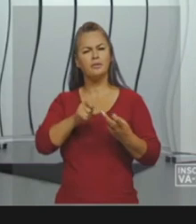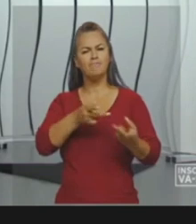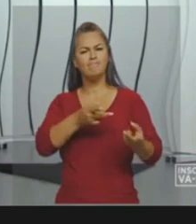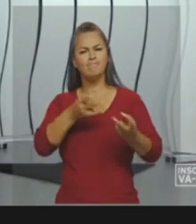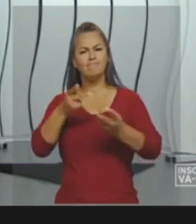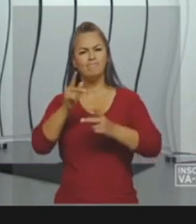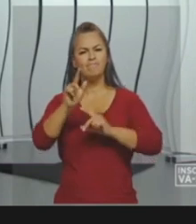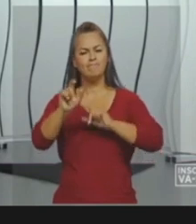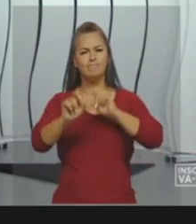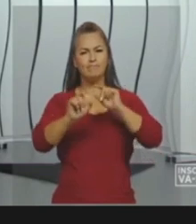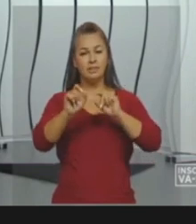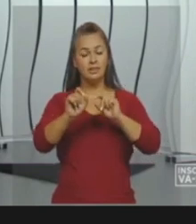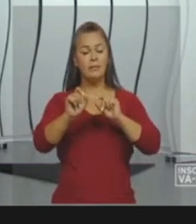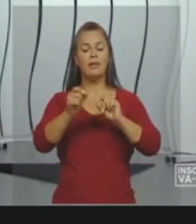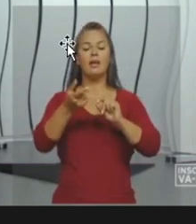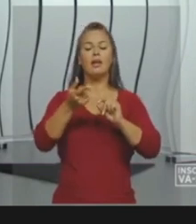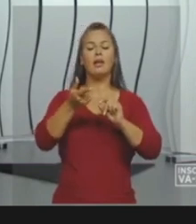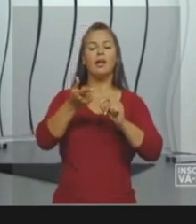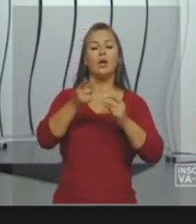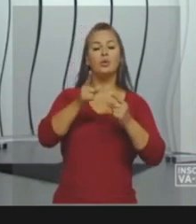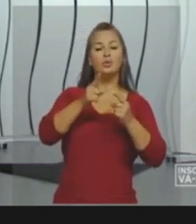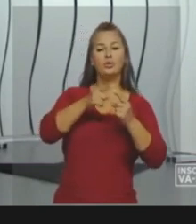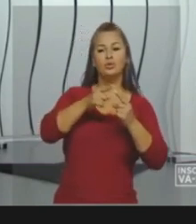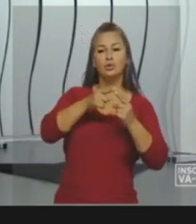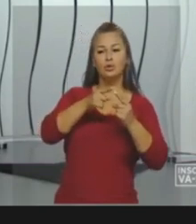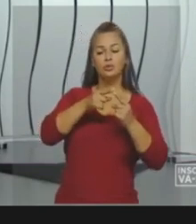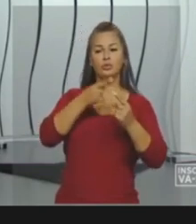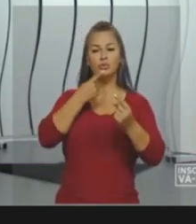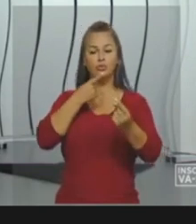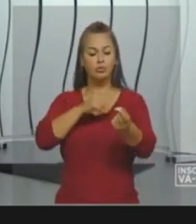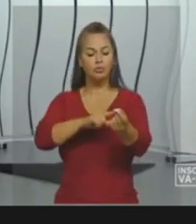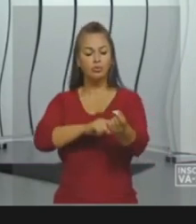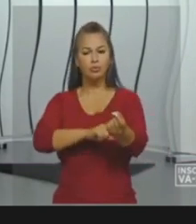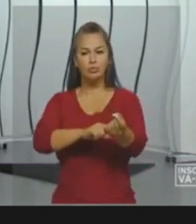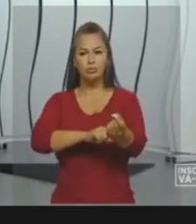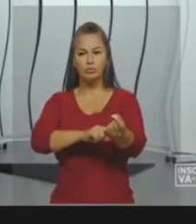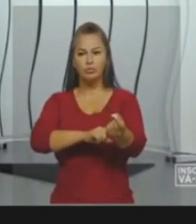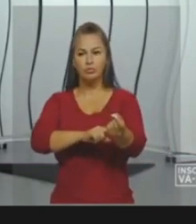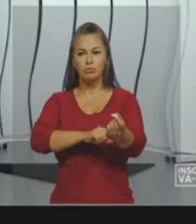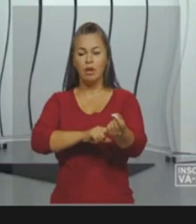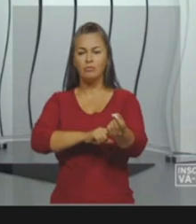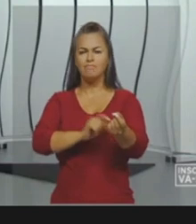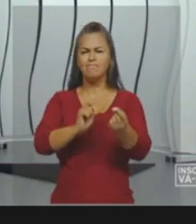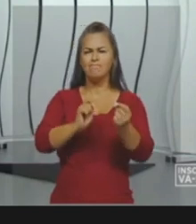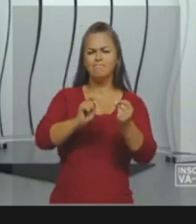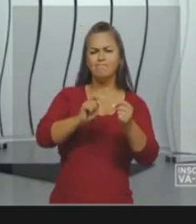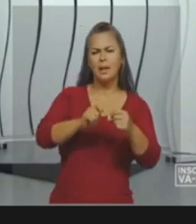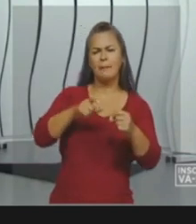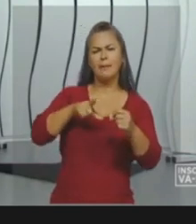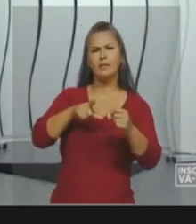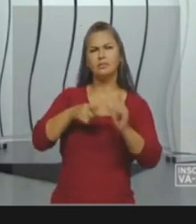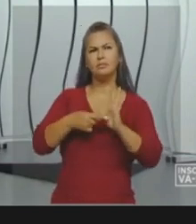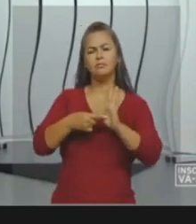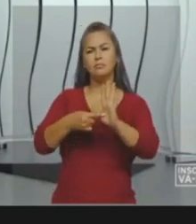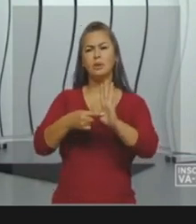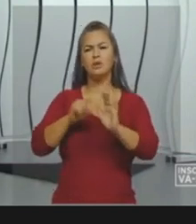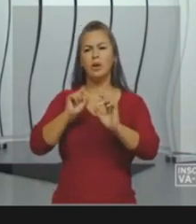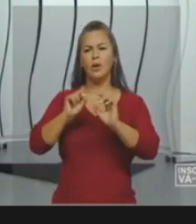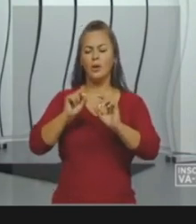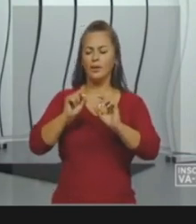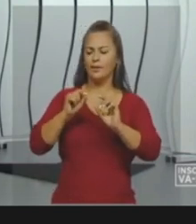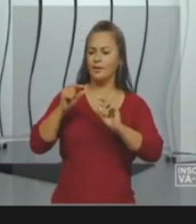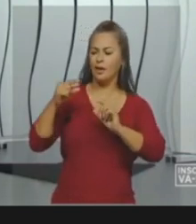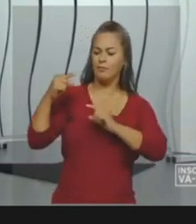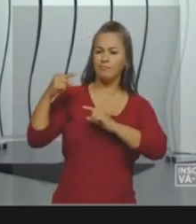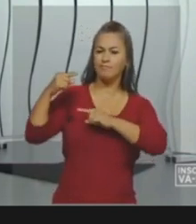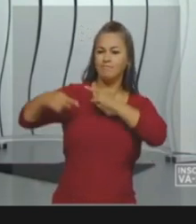que esse sistema ABO e o sistema RH, eles representam um exemplo de hereditariedade, eles estão relacionados,